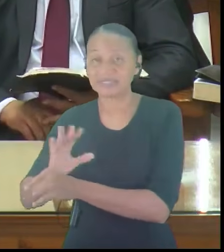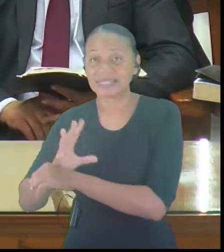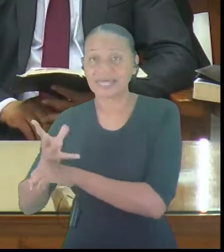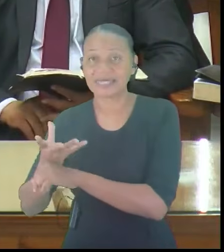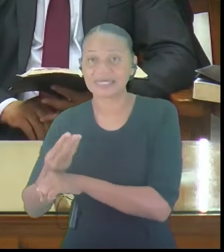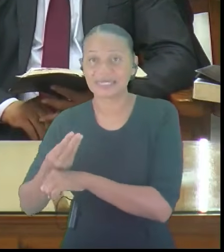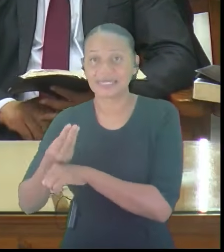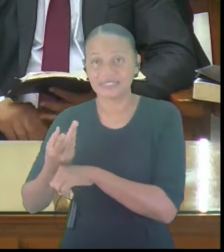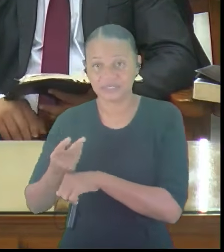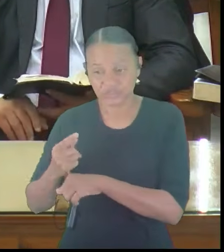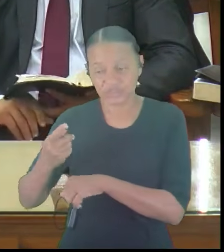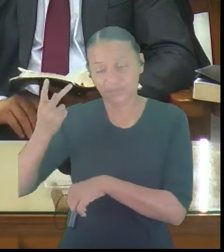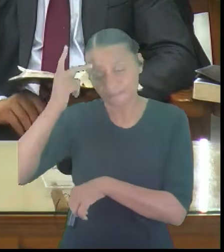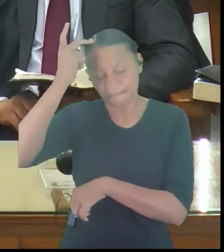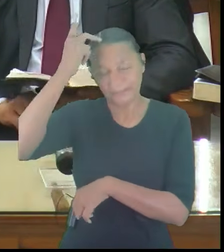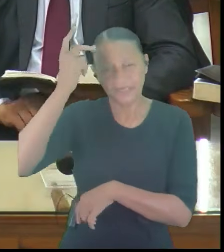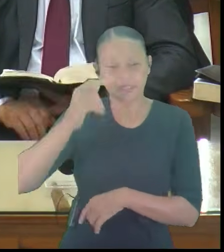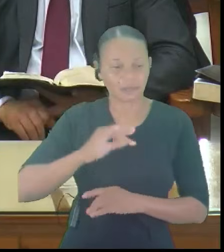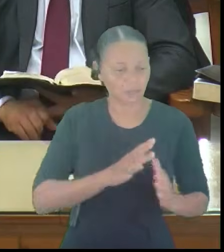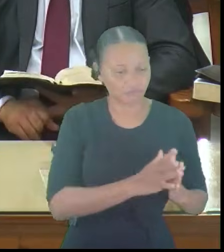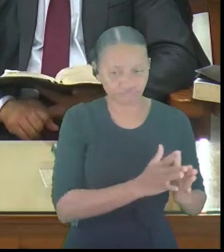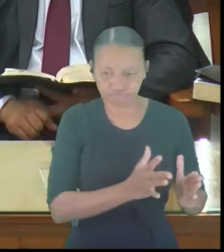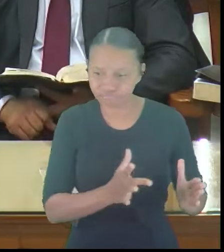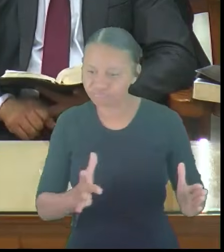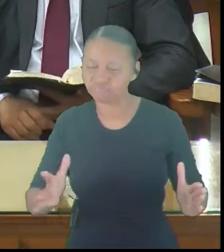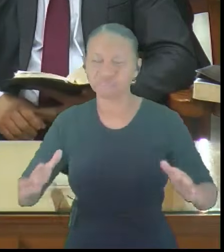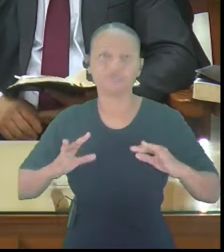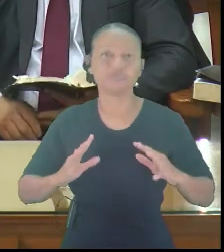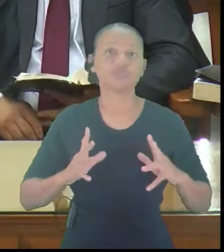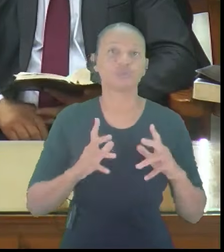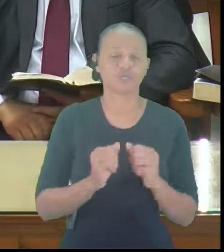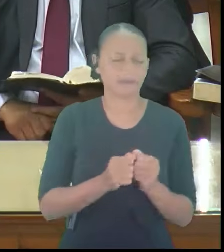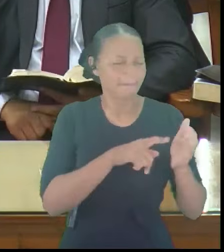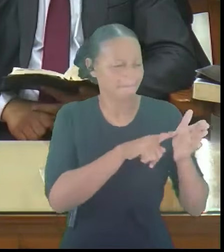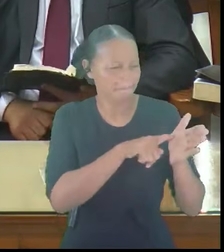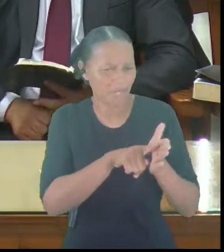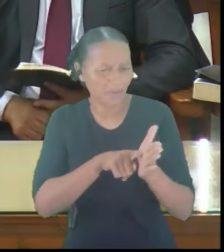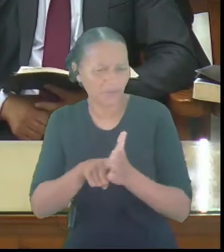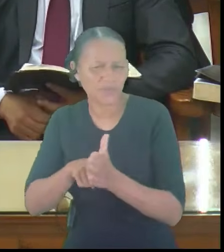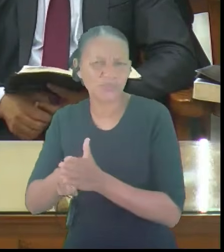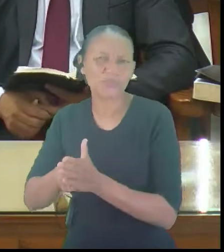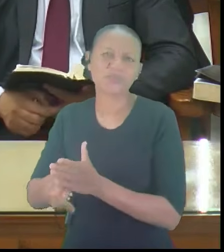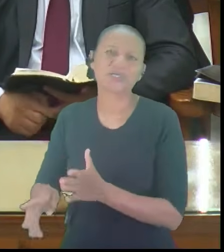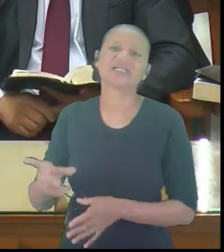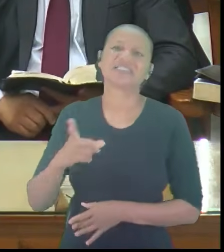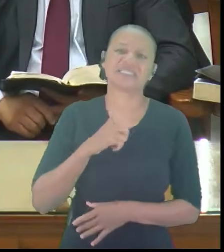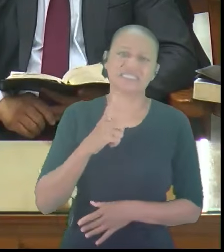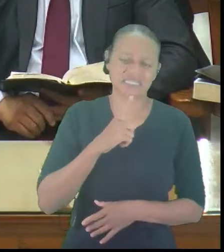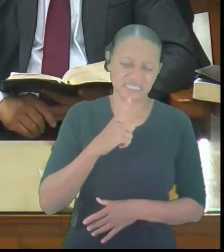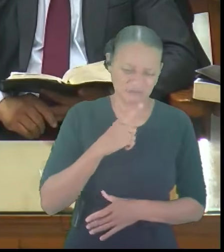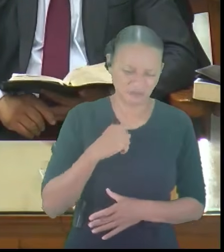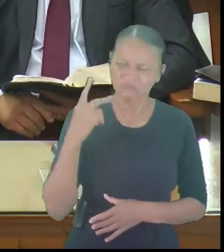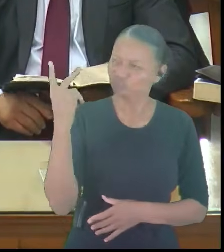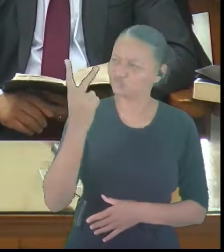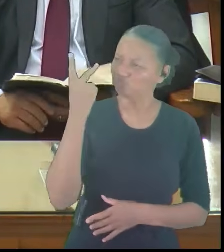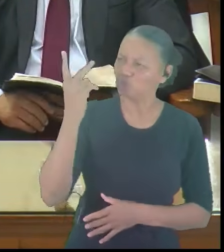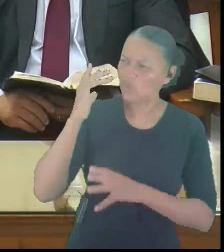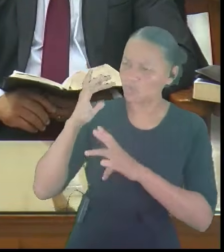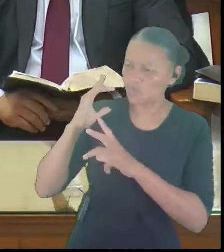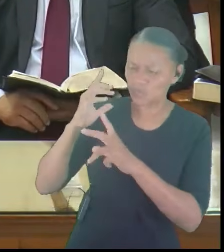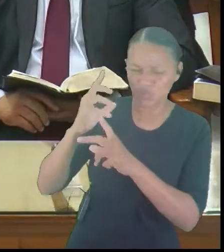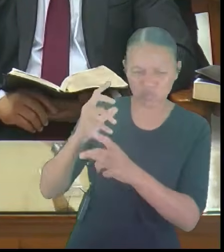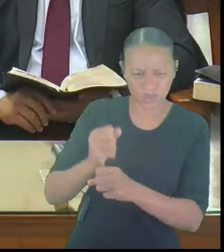toda a história da igreja houve milagres. Se você pesquisar, eu tenho fontes históricas que durante